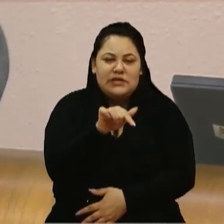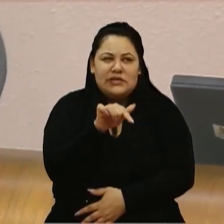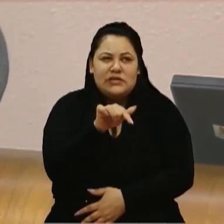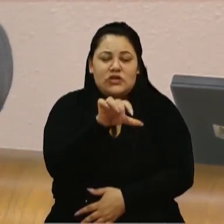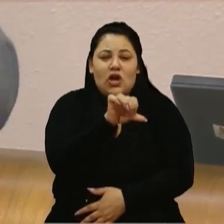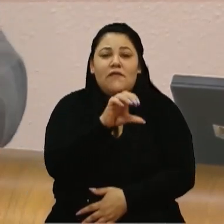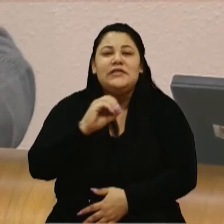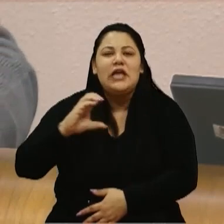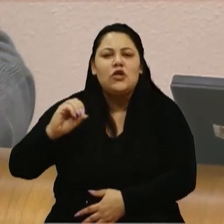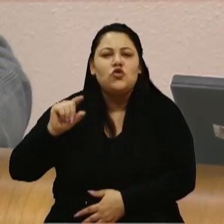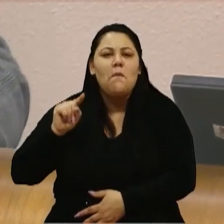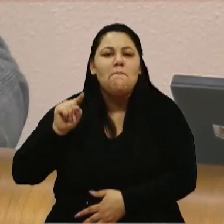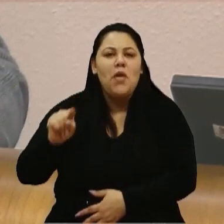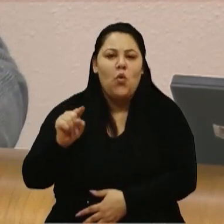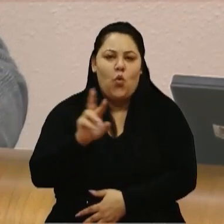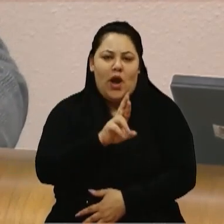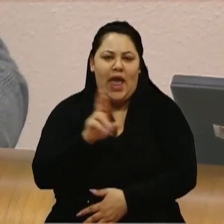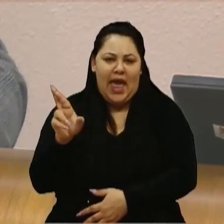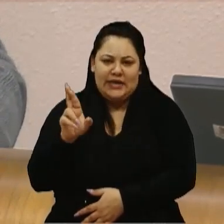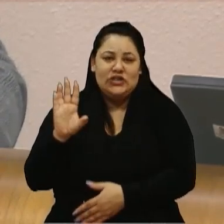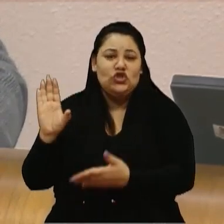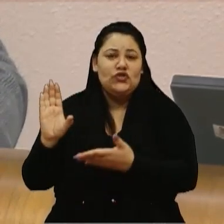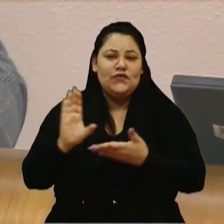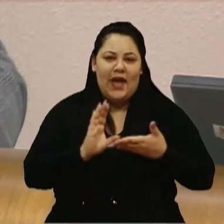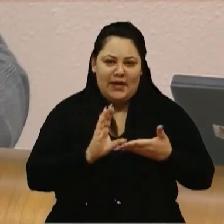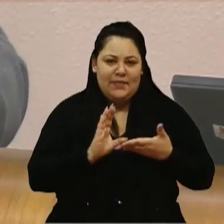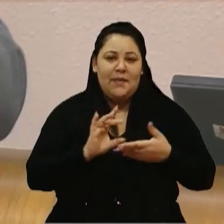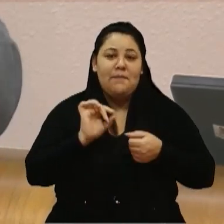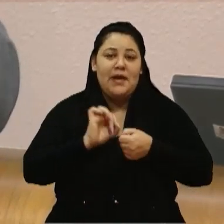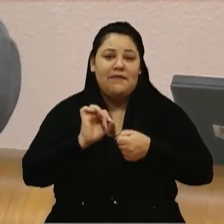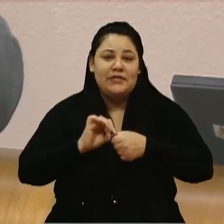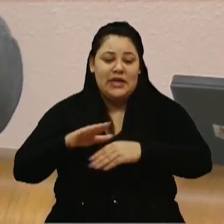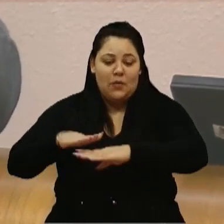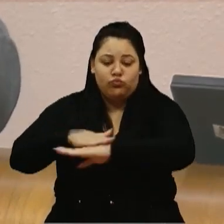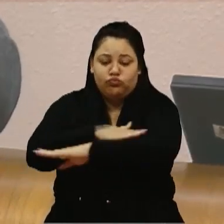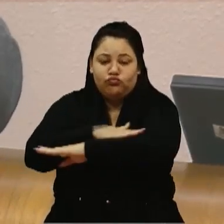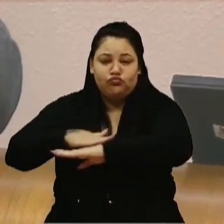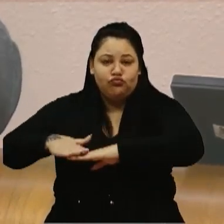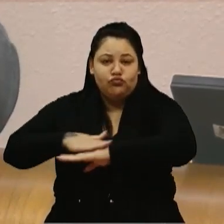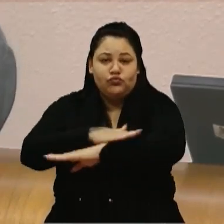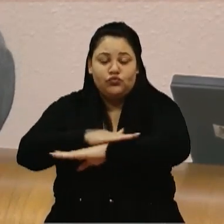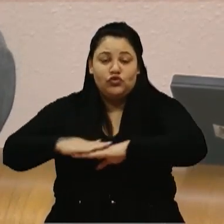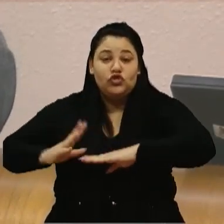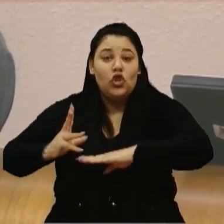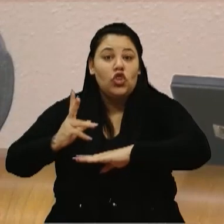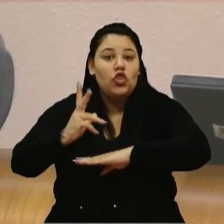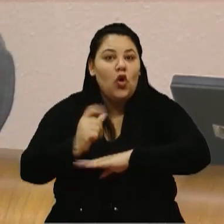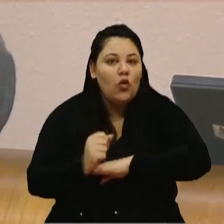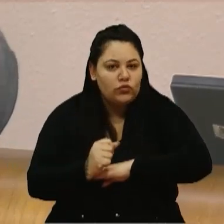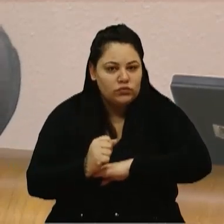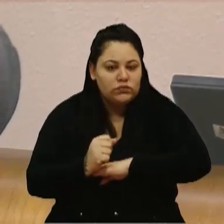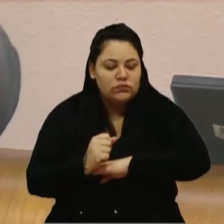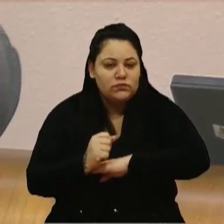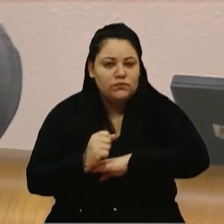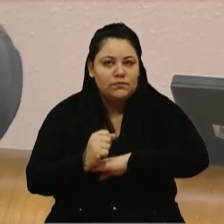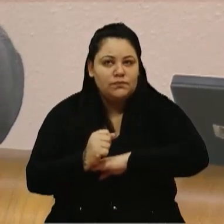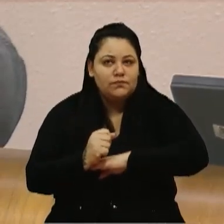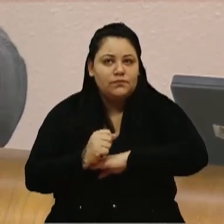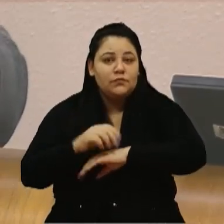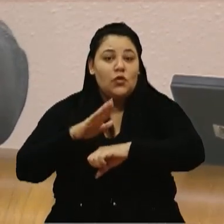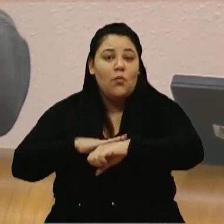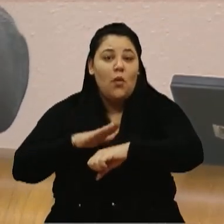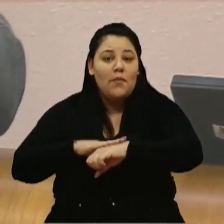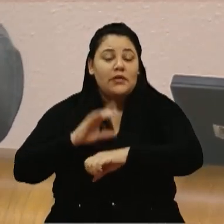900 mil reais de emenda para calçamento de toda a rua. Quando ela conversou